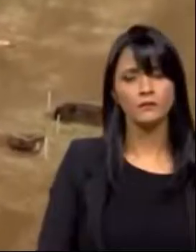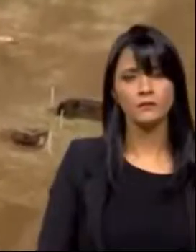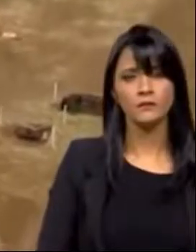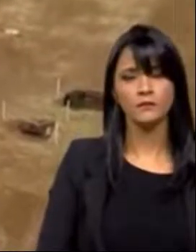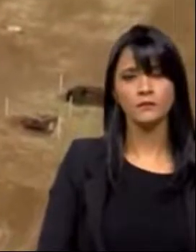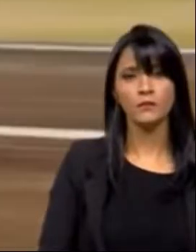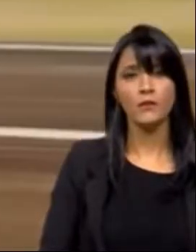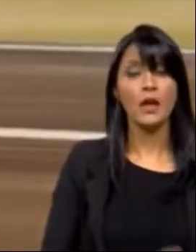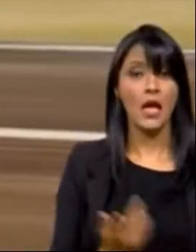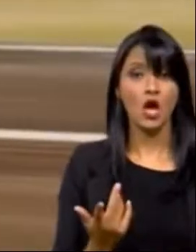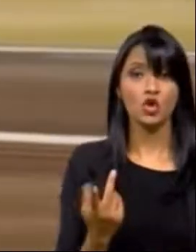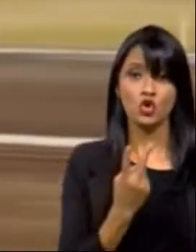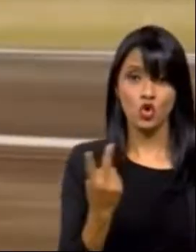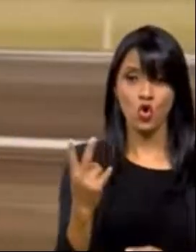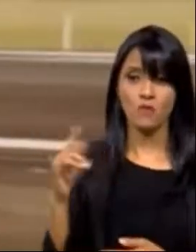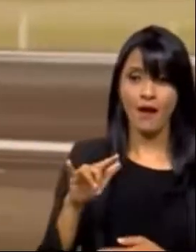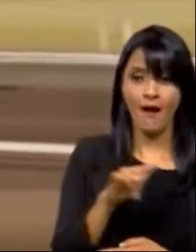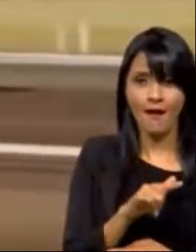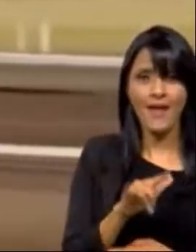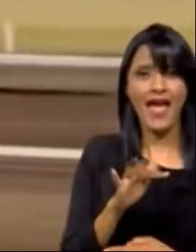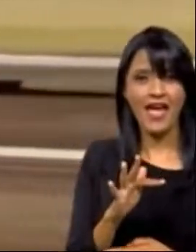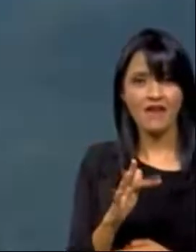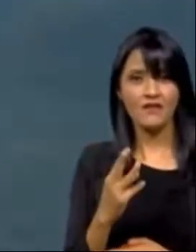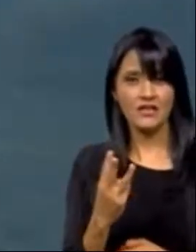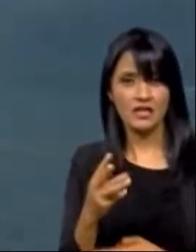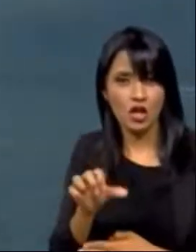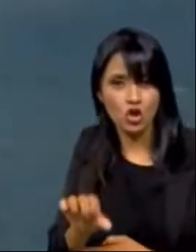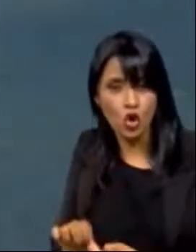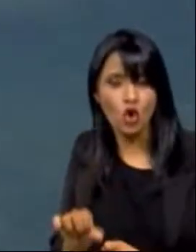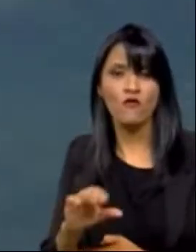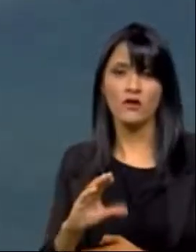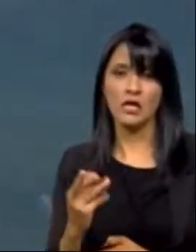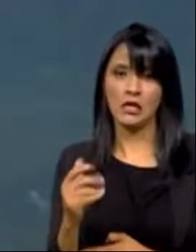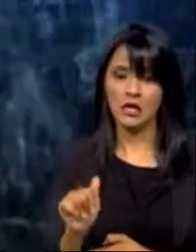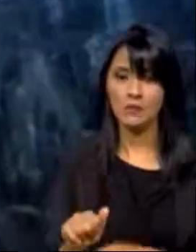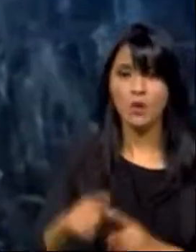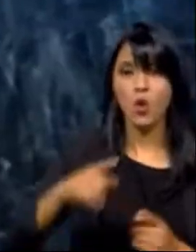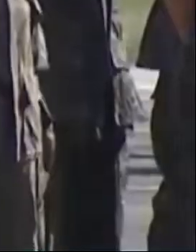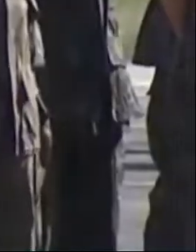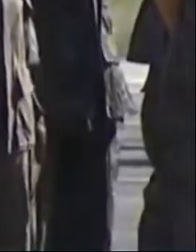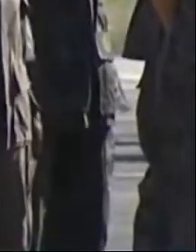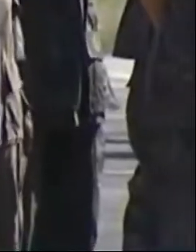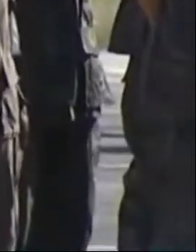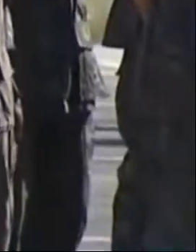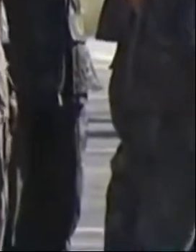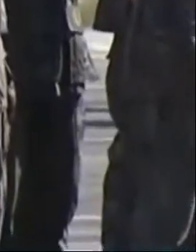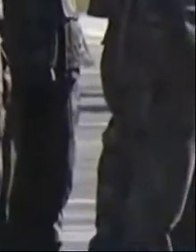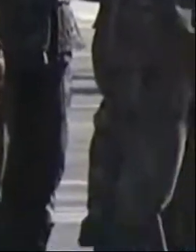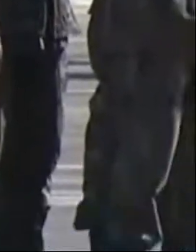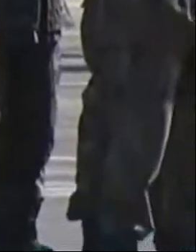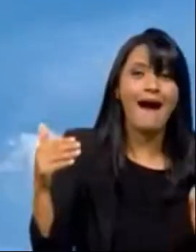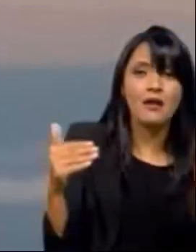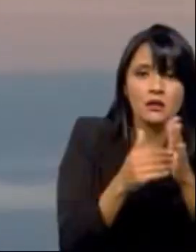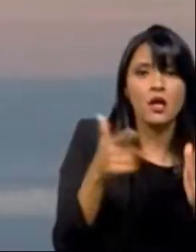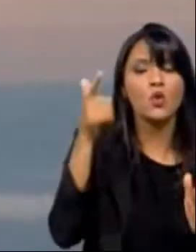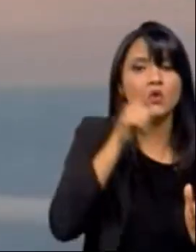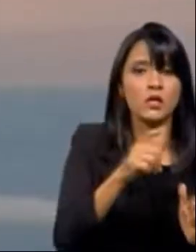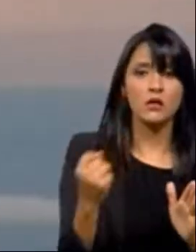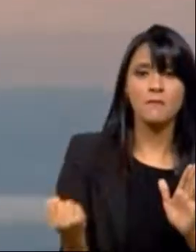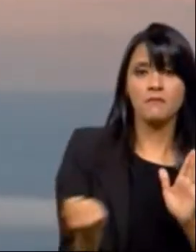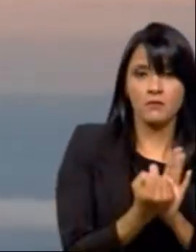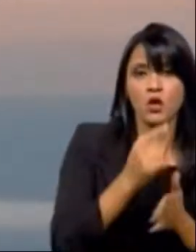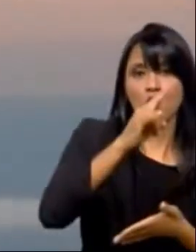Os aviões suecos adquiridos pela FAB são testados no interior de São Paulo. Segundo o governo federal, a compra